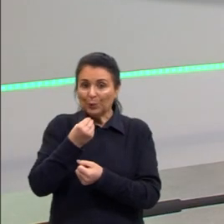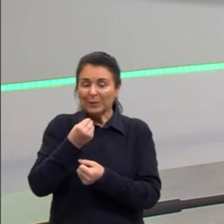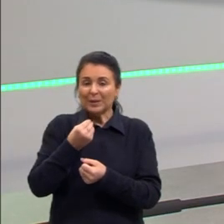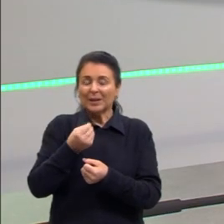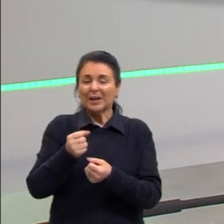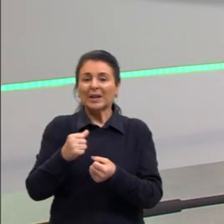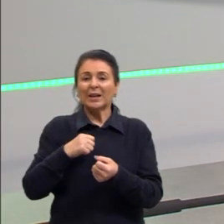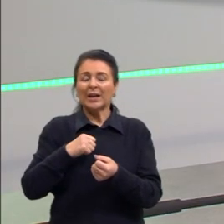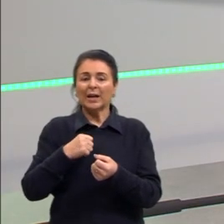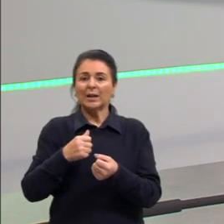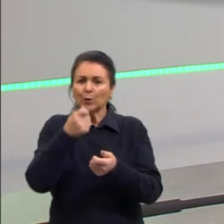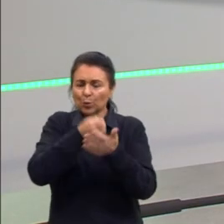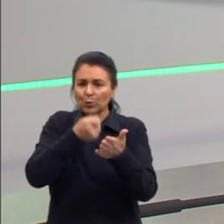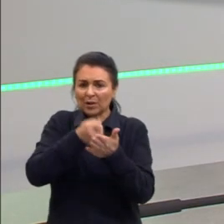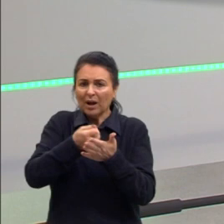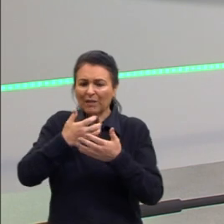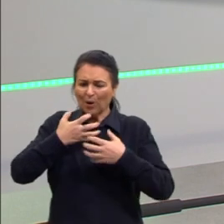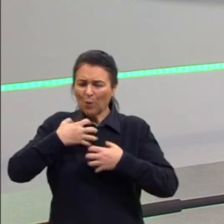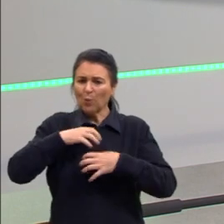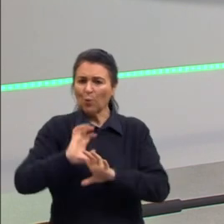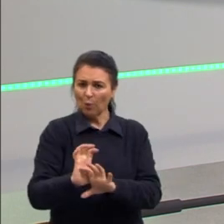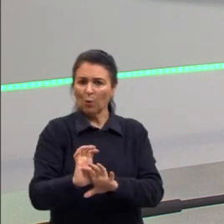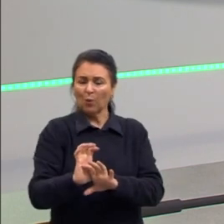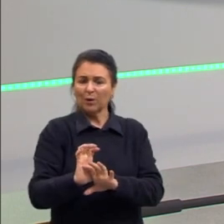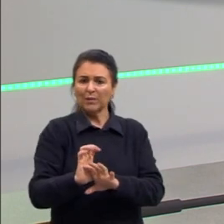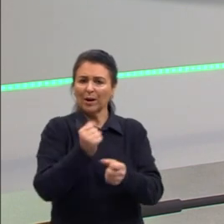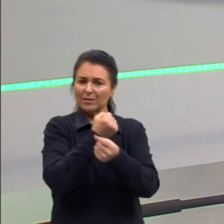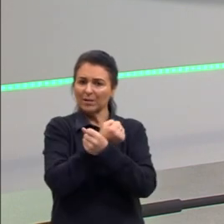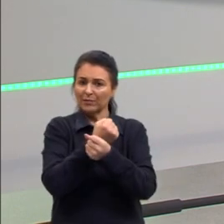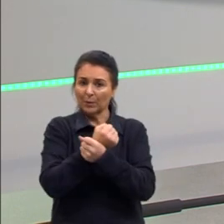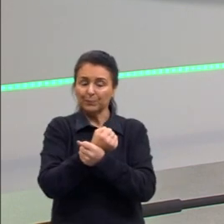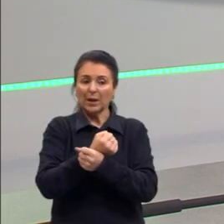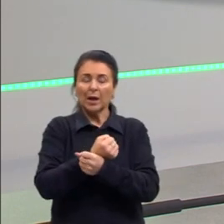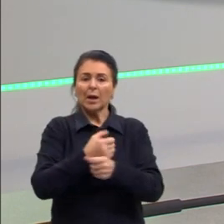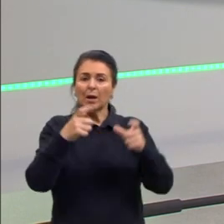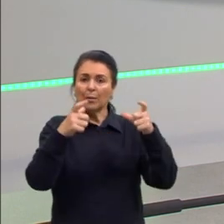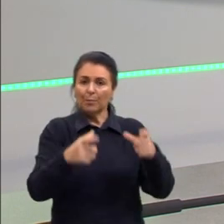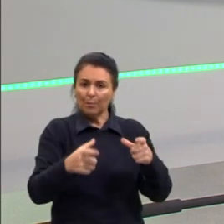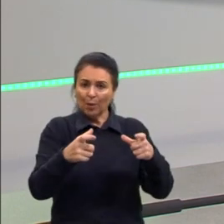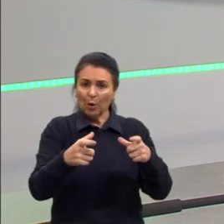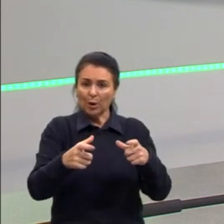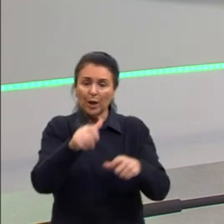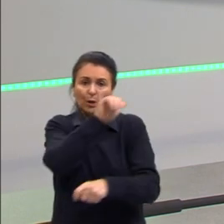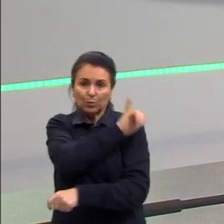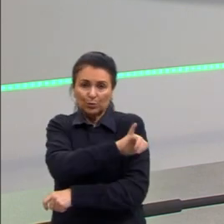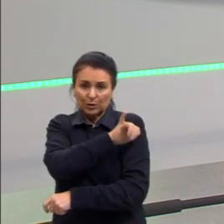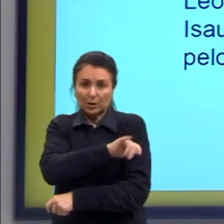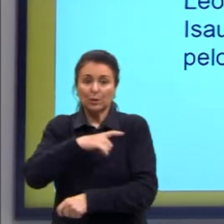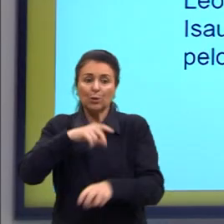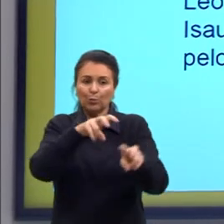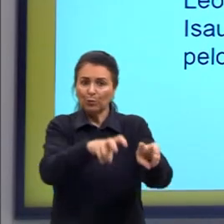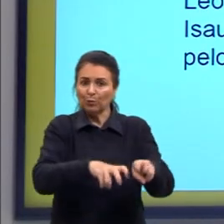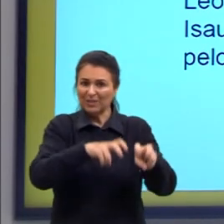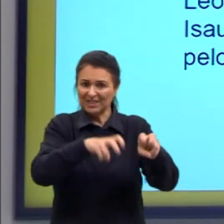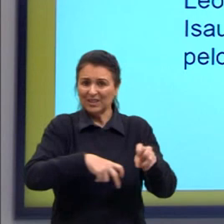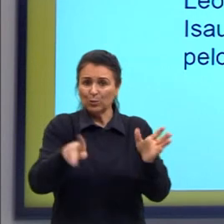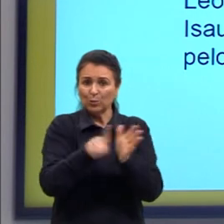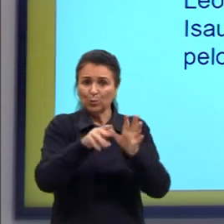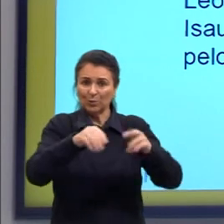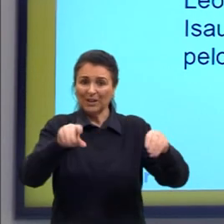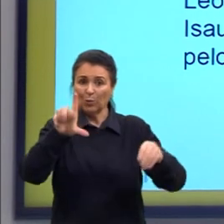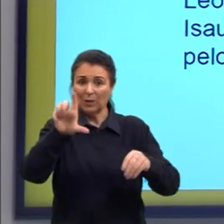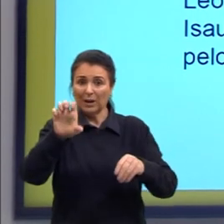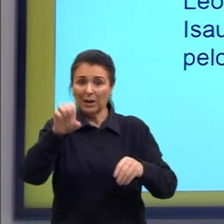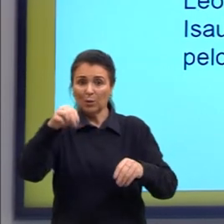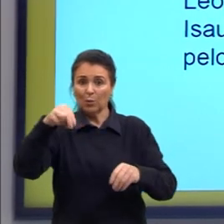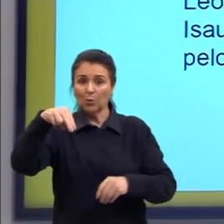Isaura vive aprisionada numa fazenda de café da Baixada Fluminense onde o fazendeiro Leôncio tem as piores intenções